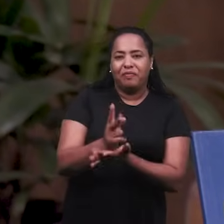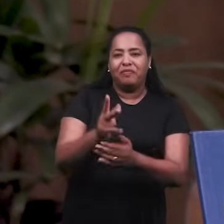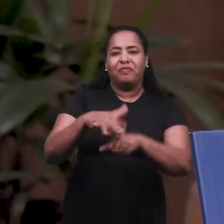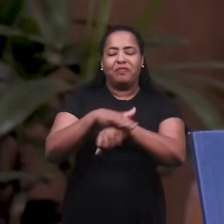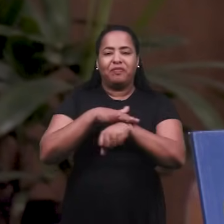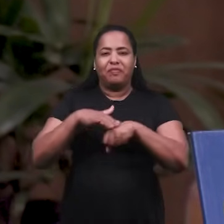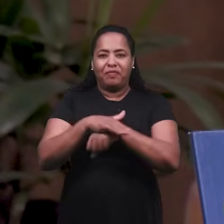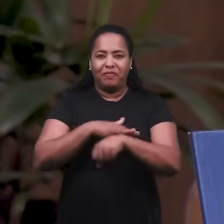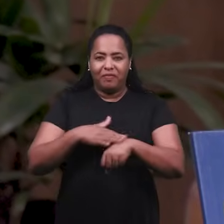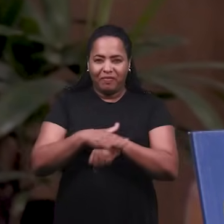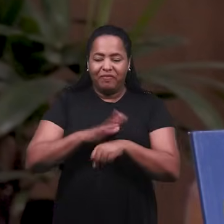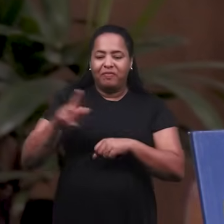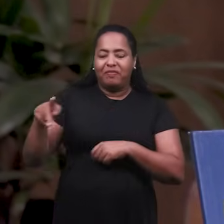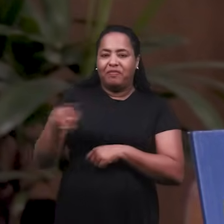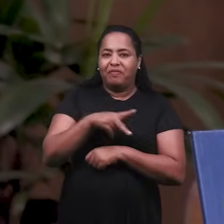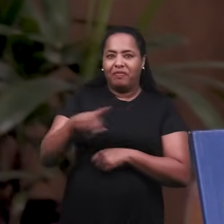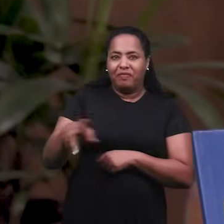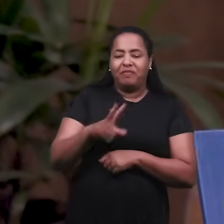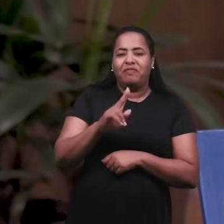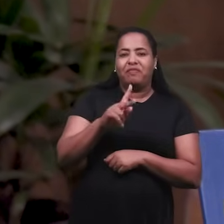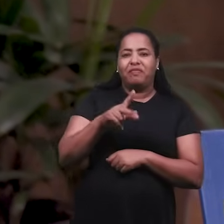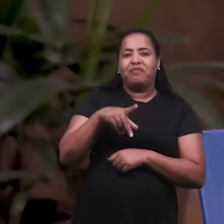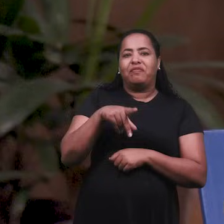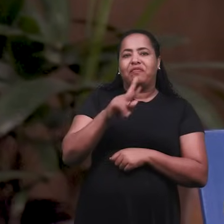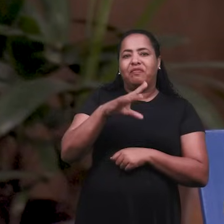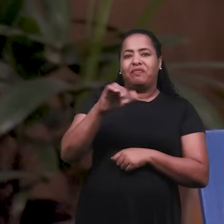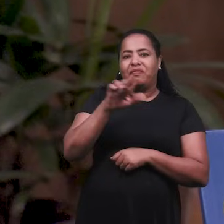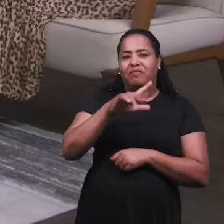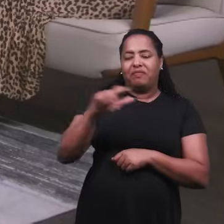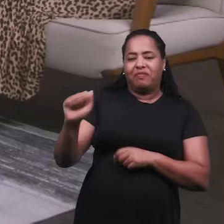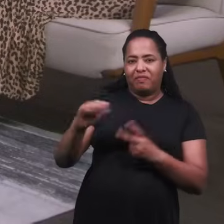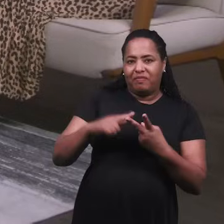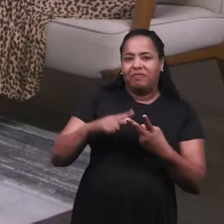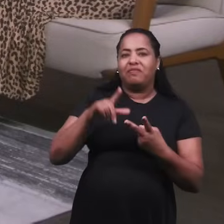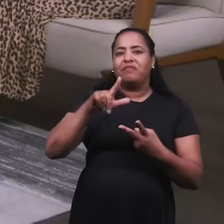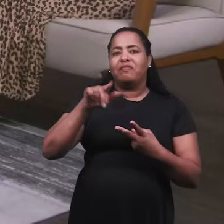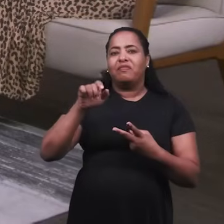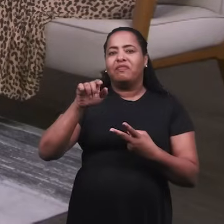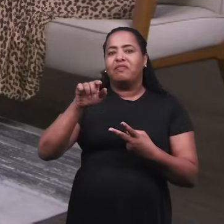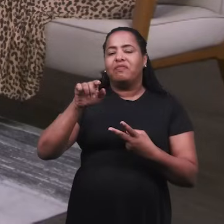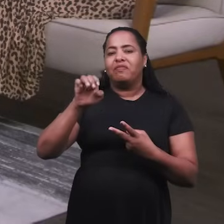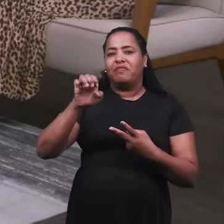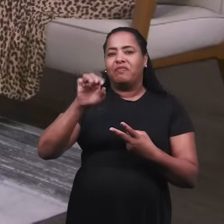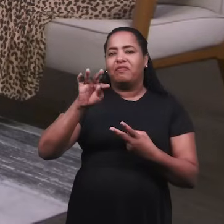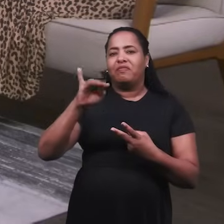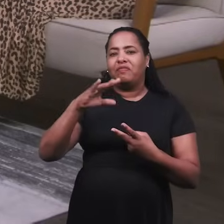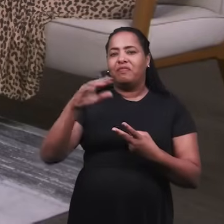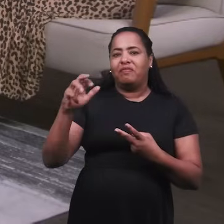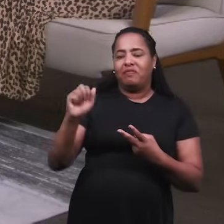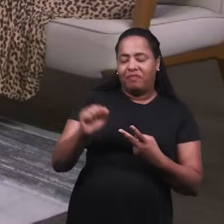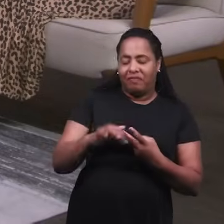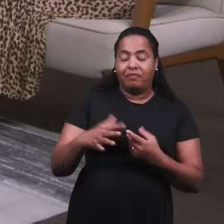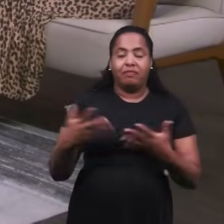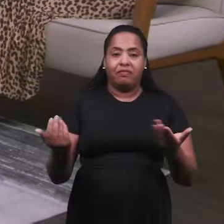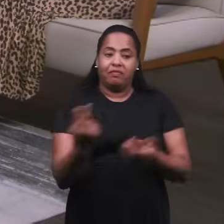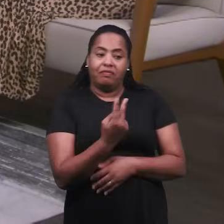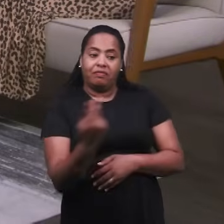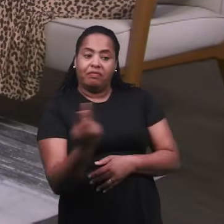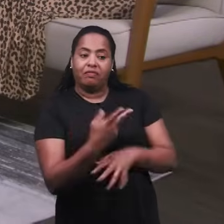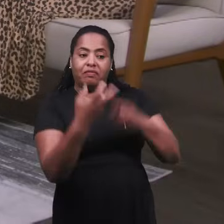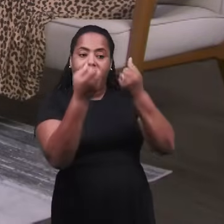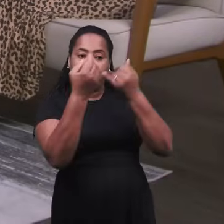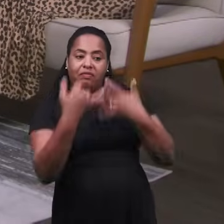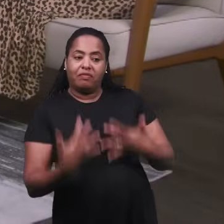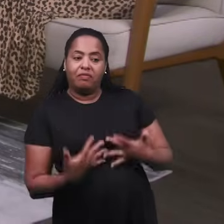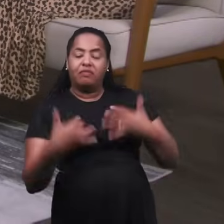permanecer conversando com a professora Carla, com a professora Letícia, e agora elas vão contar para nós um pouco